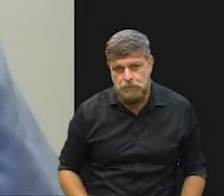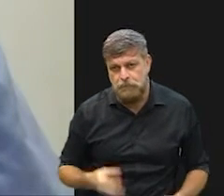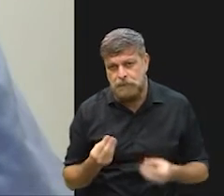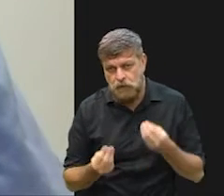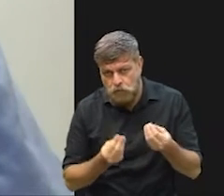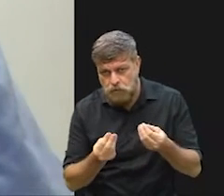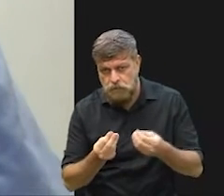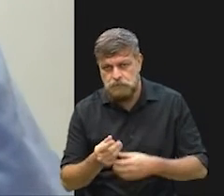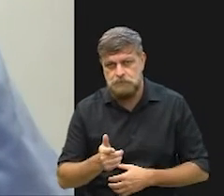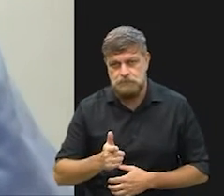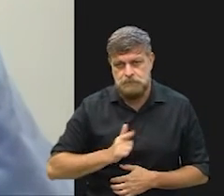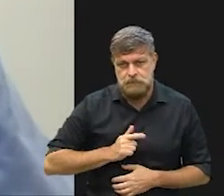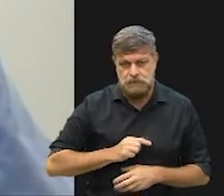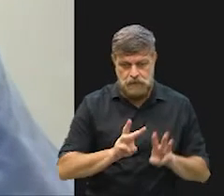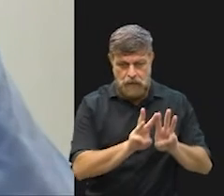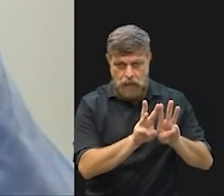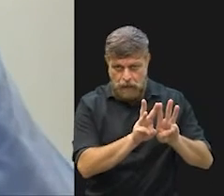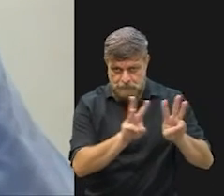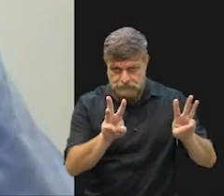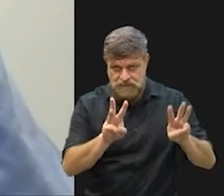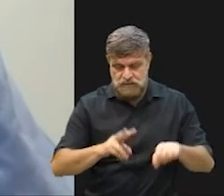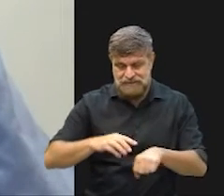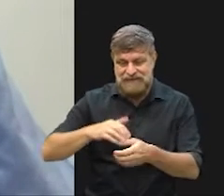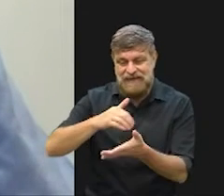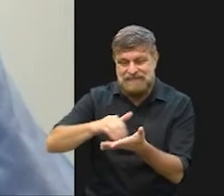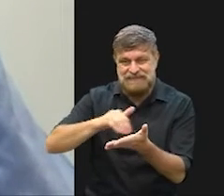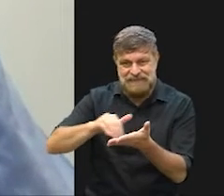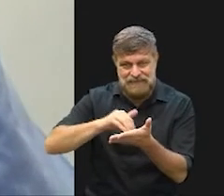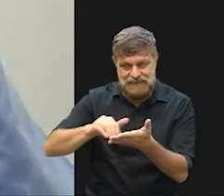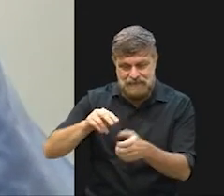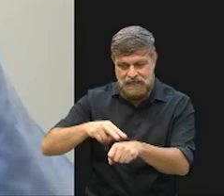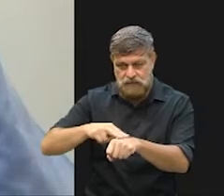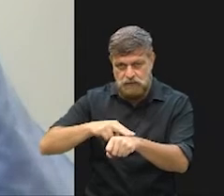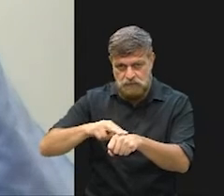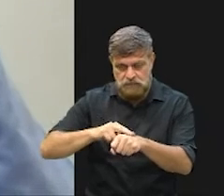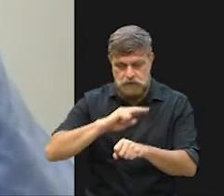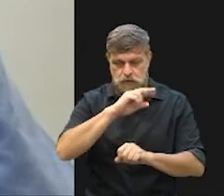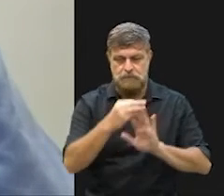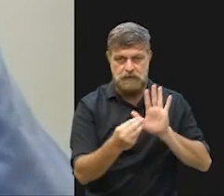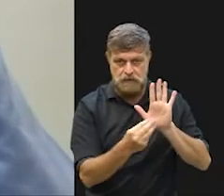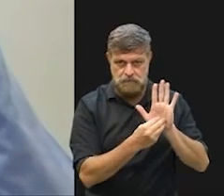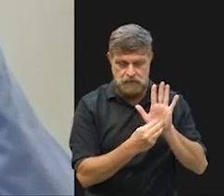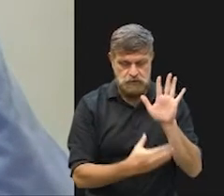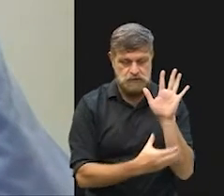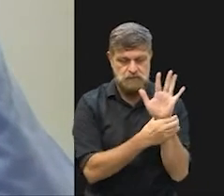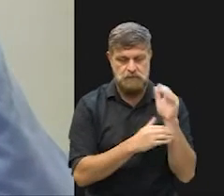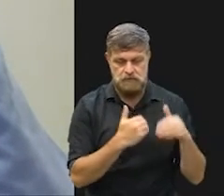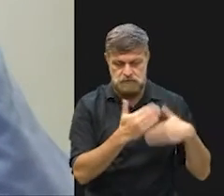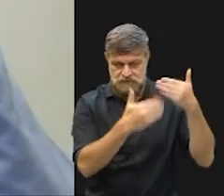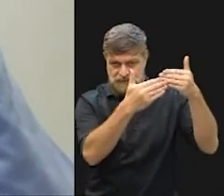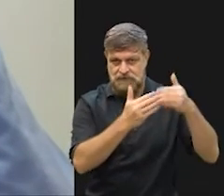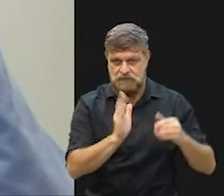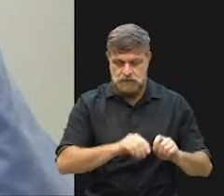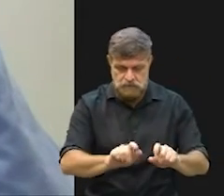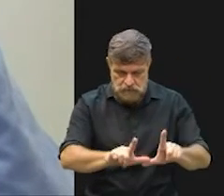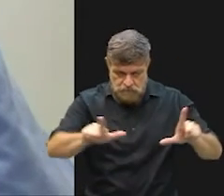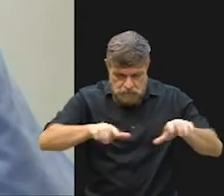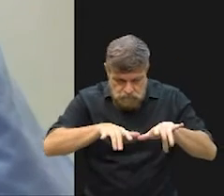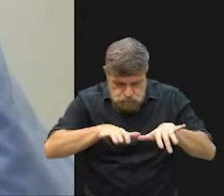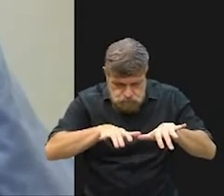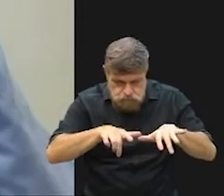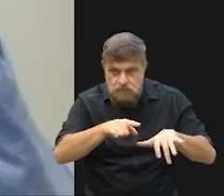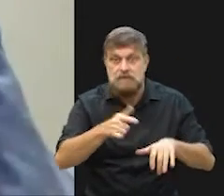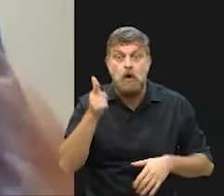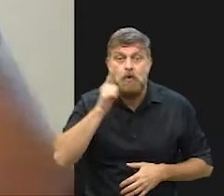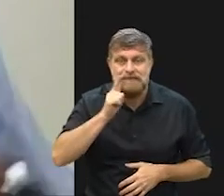através da página da Secretaria do Verde, Meio Ambiente e Desenvolvimento Sustentável, você já consegue ver o